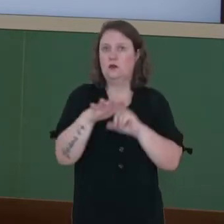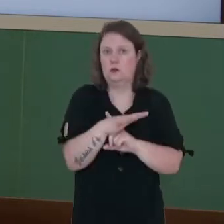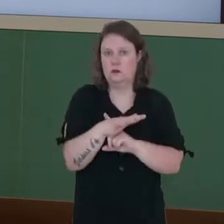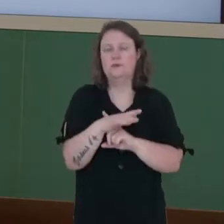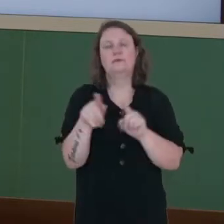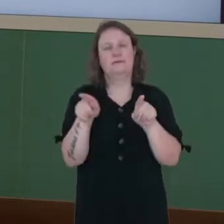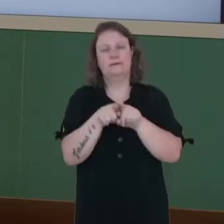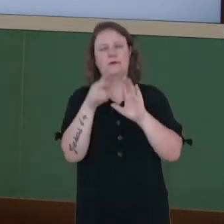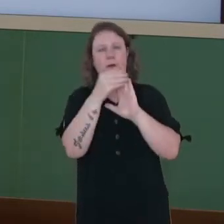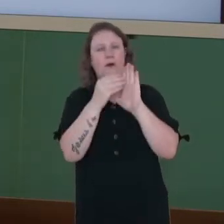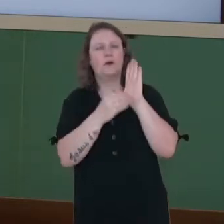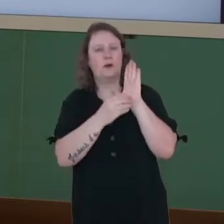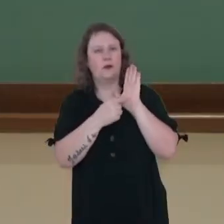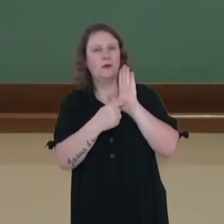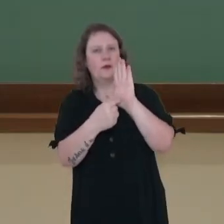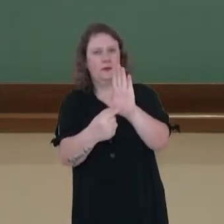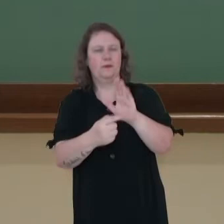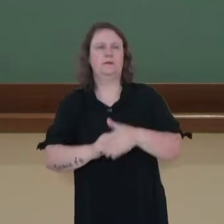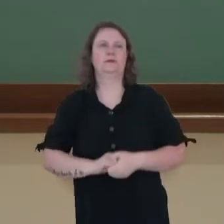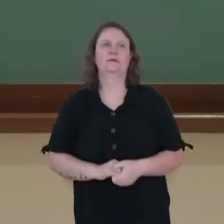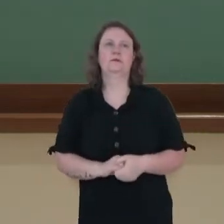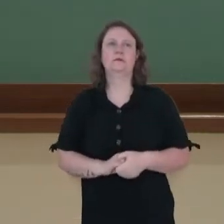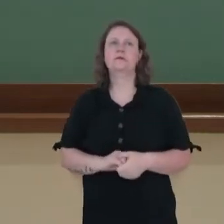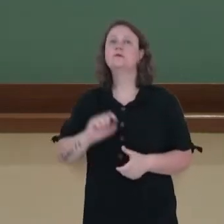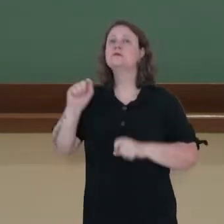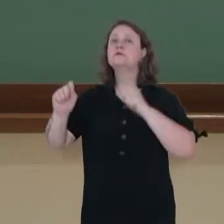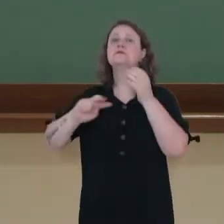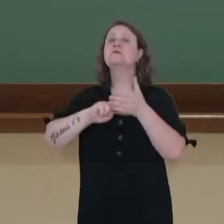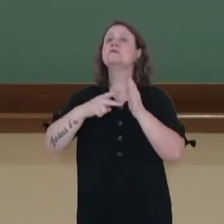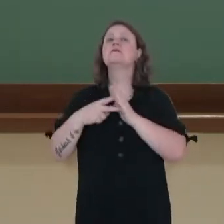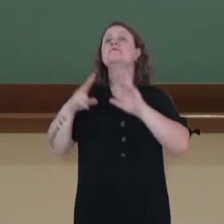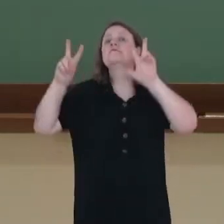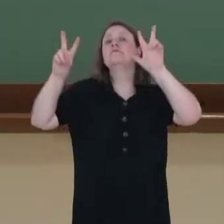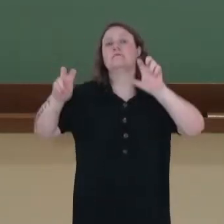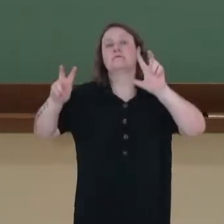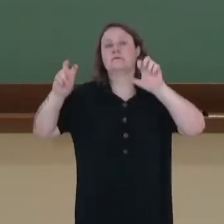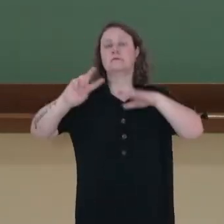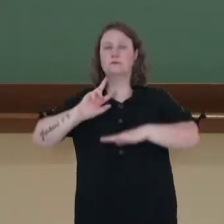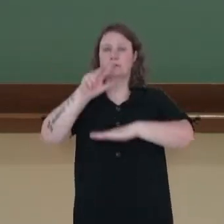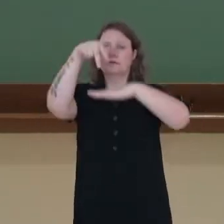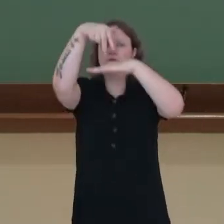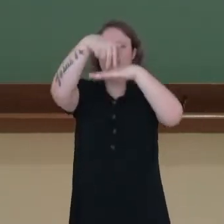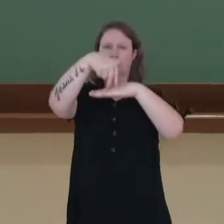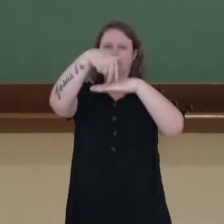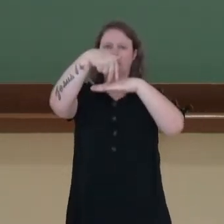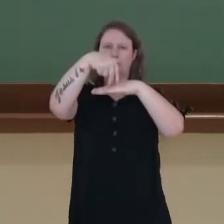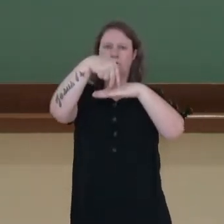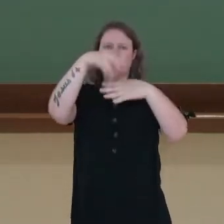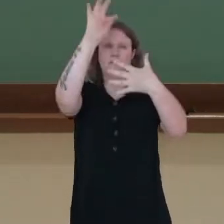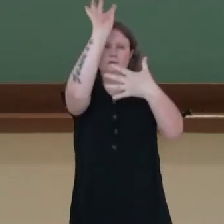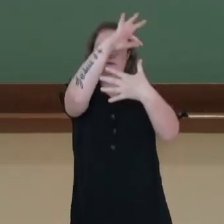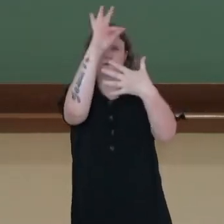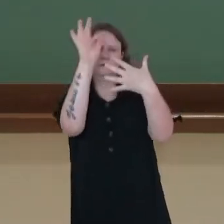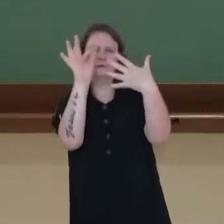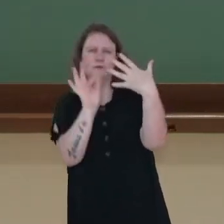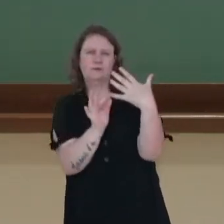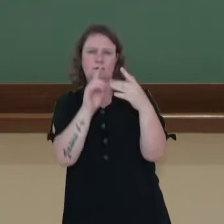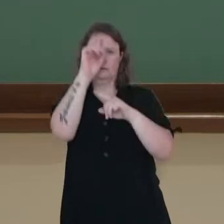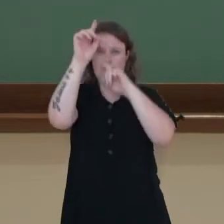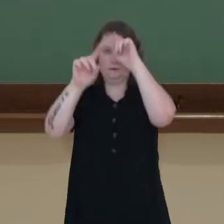Comte. E olha só, o positivismo, ele então é um conjunto de ideias